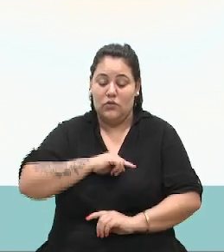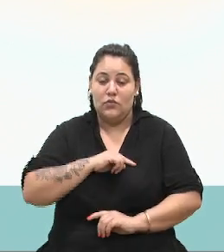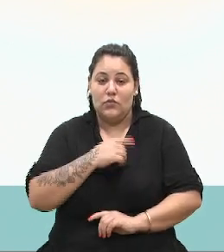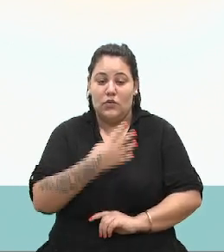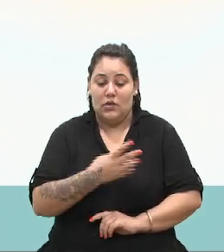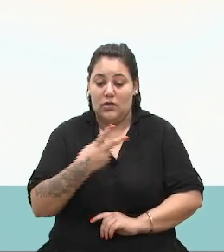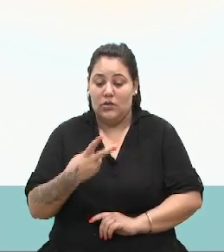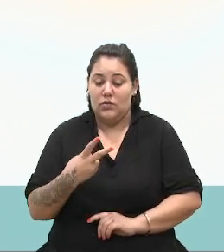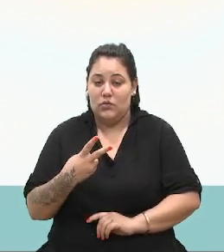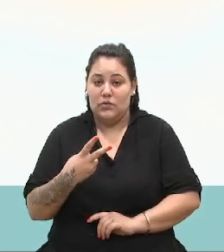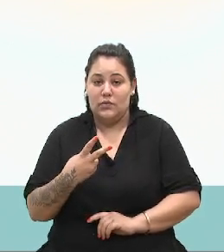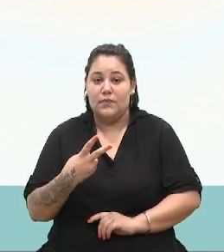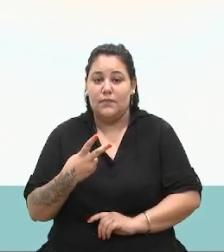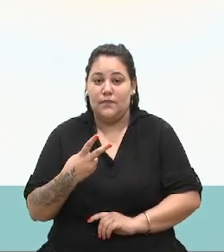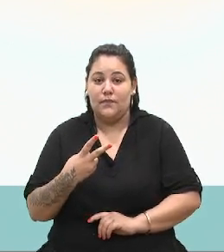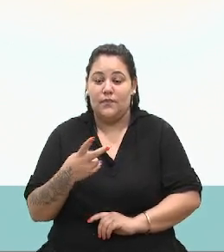conselheiros